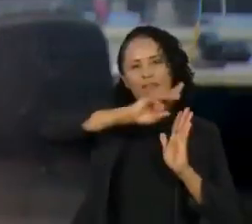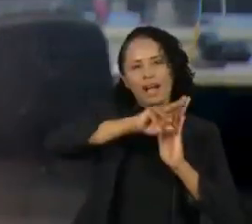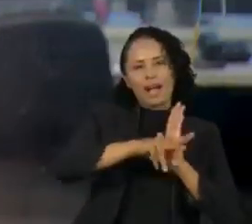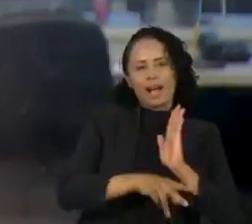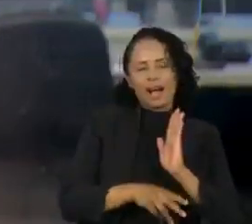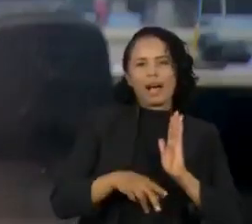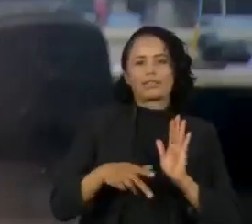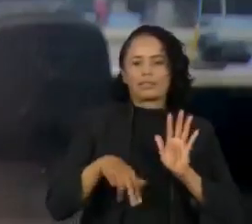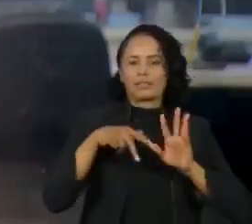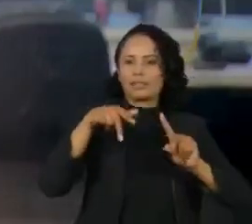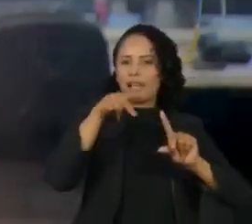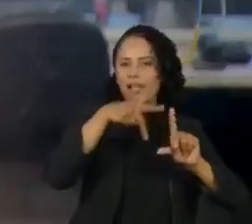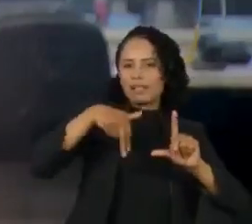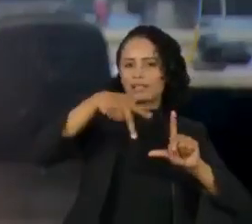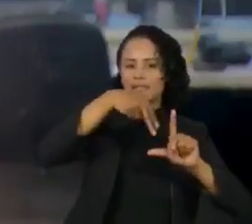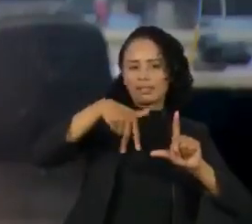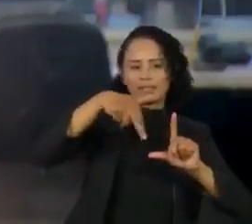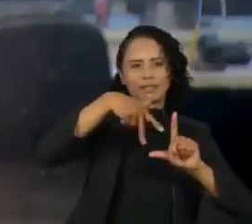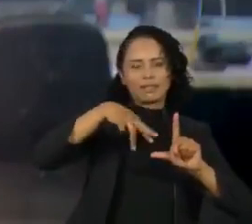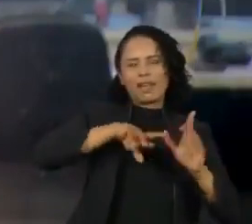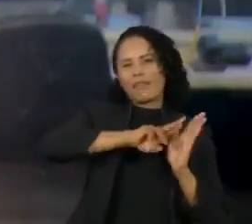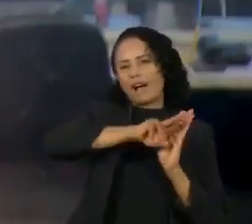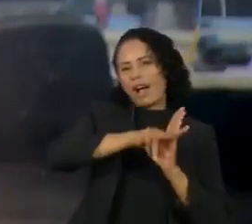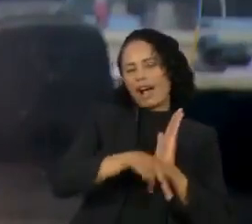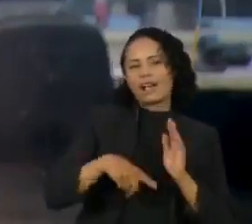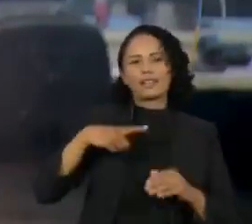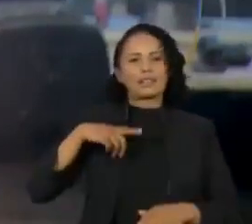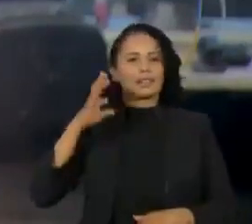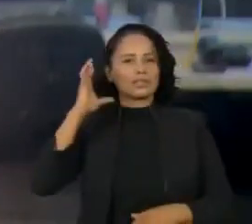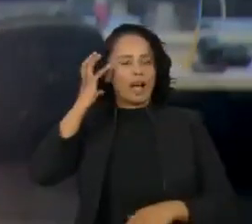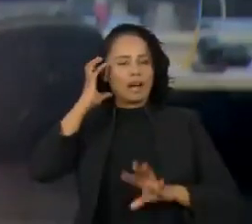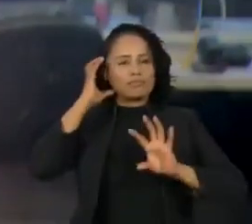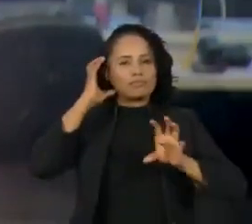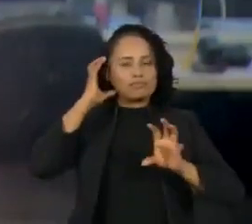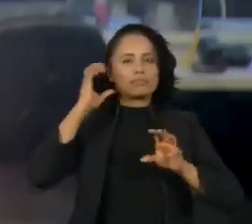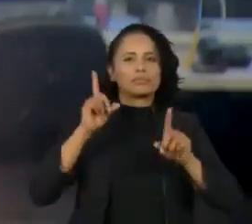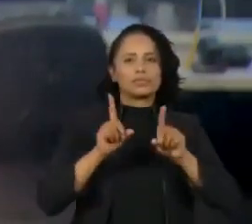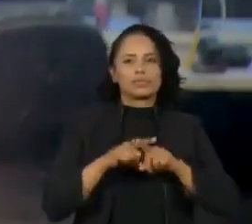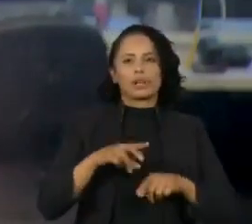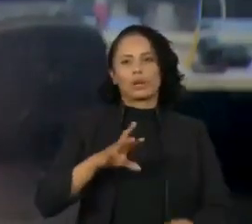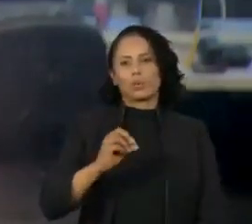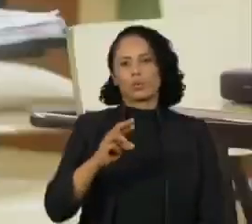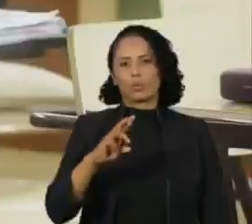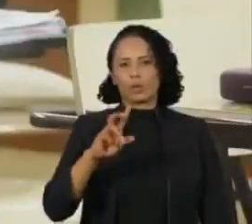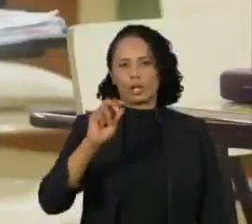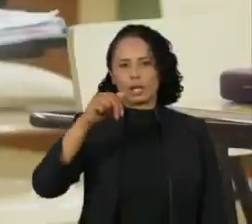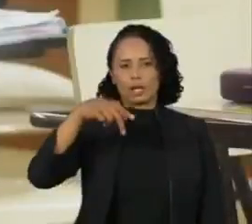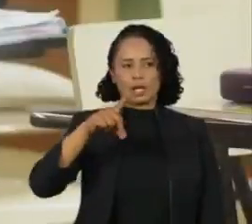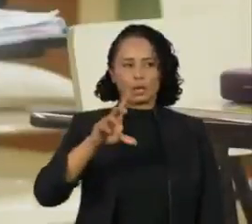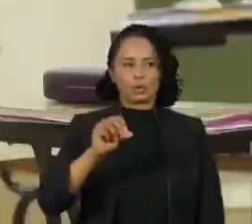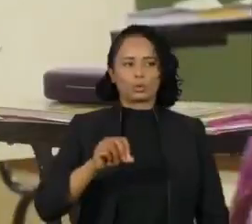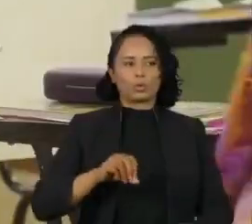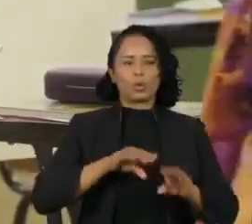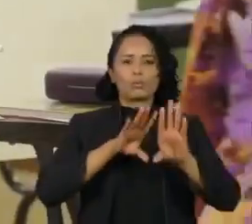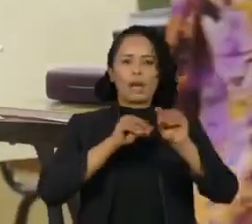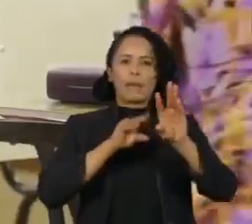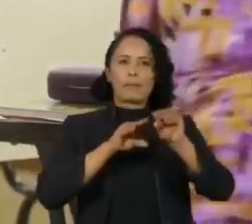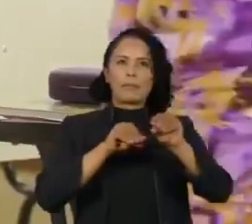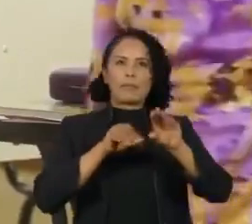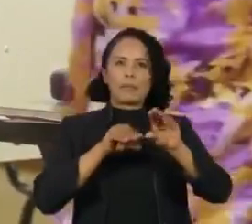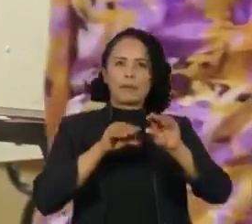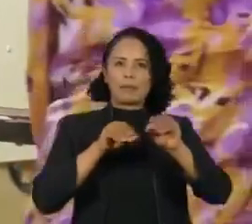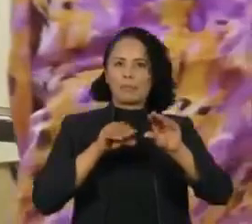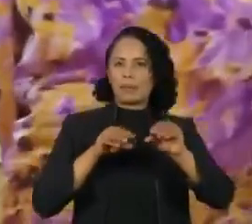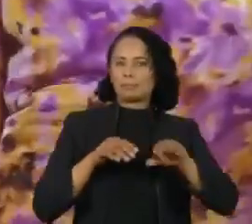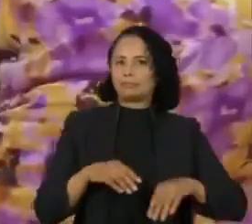sem voz morreu o ator radialista comediante dublador Orlando Dumont e dizem que